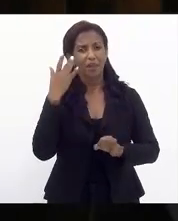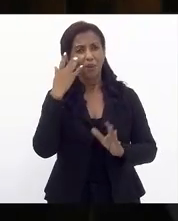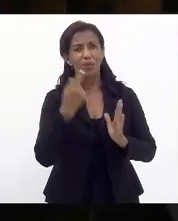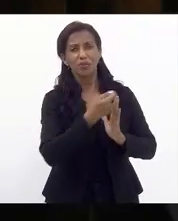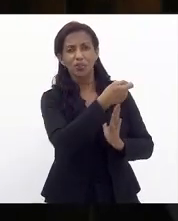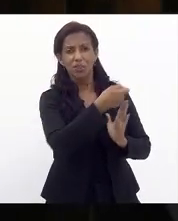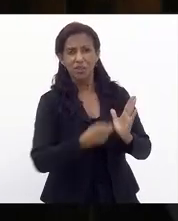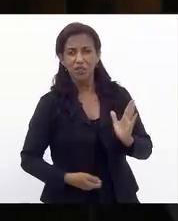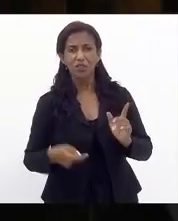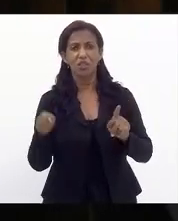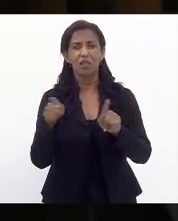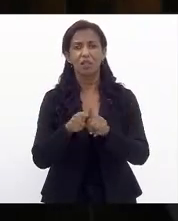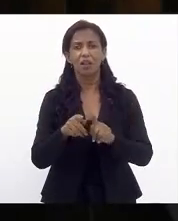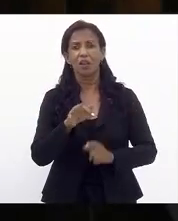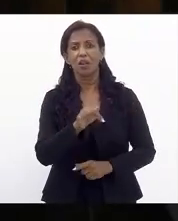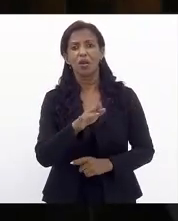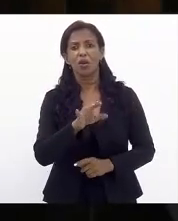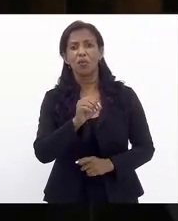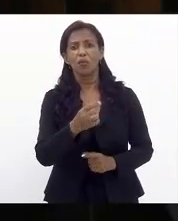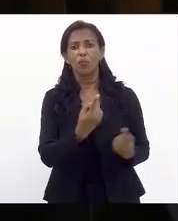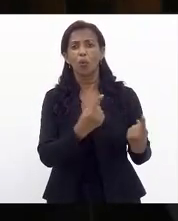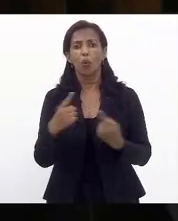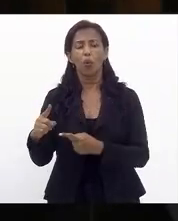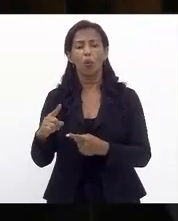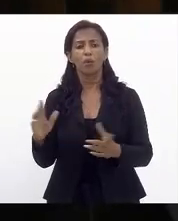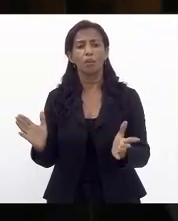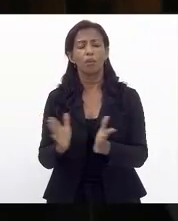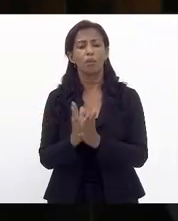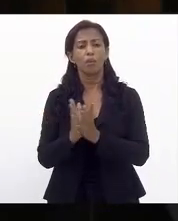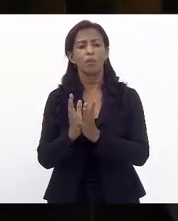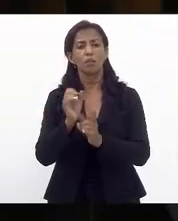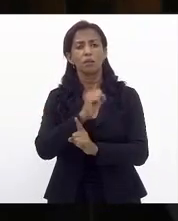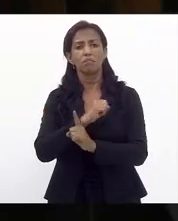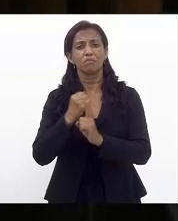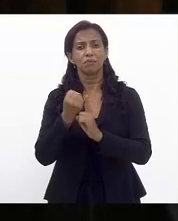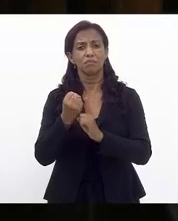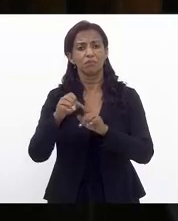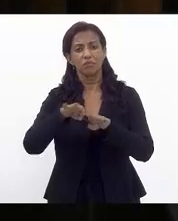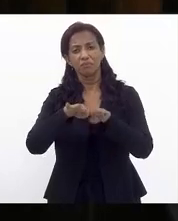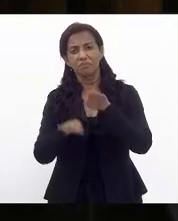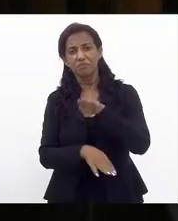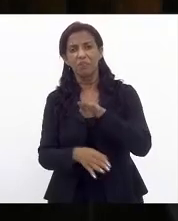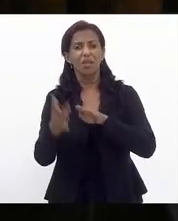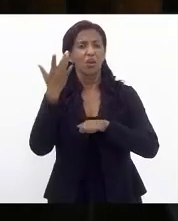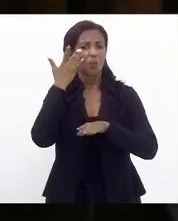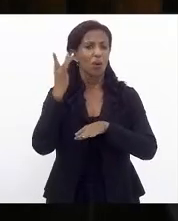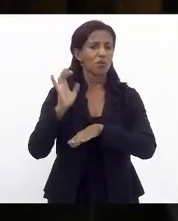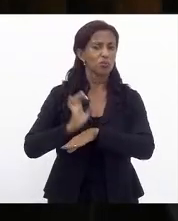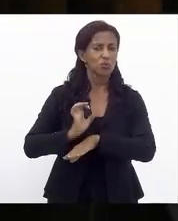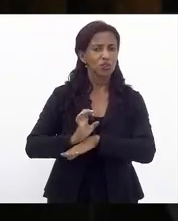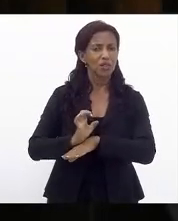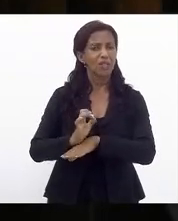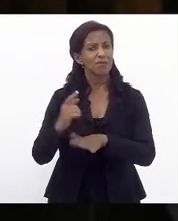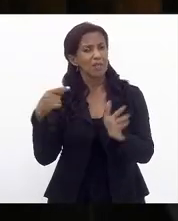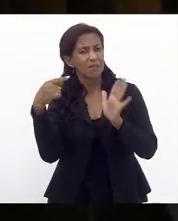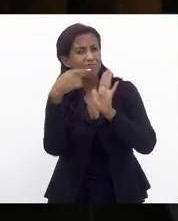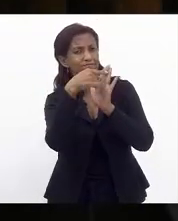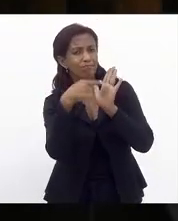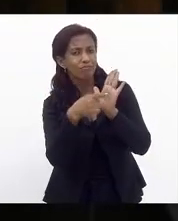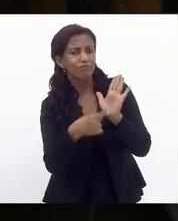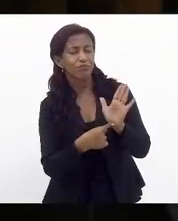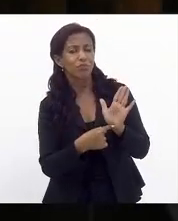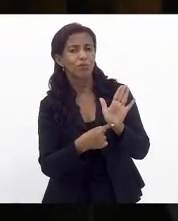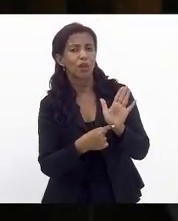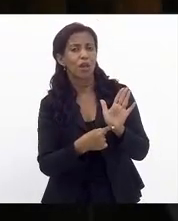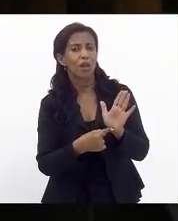estar aí também o fundo Estadual de combate à pobreza e desigualdades sociais né Acho que está tem que dar um fazer uma finalização a